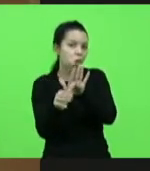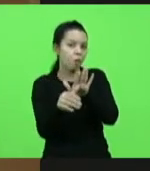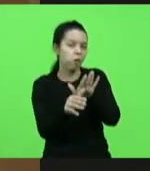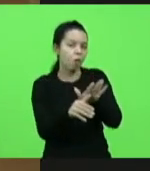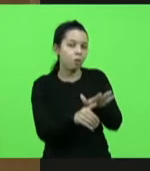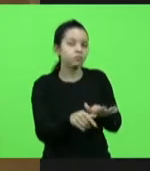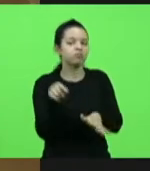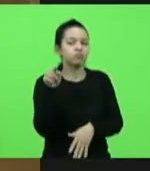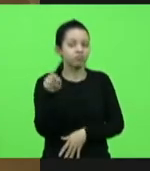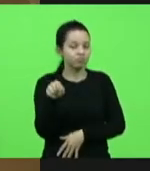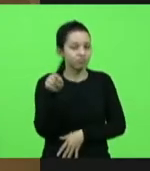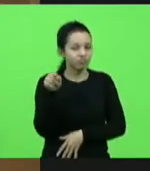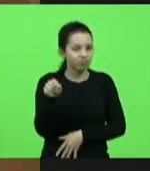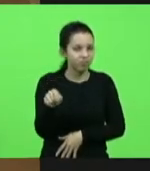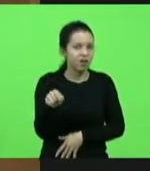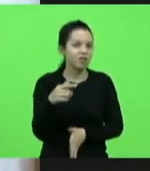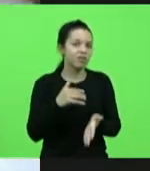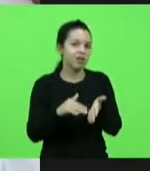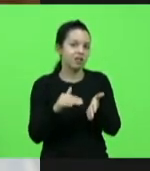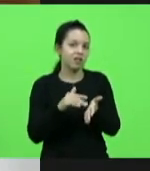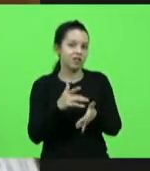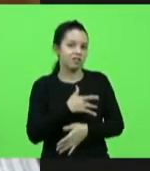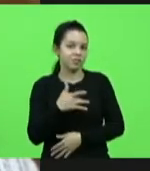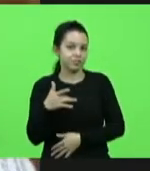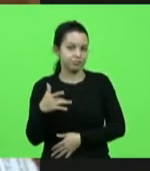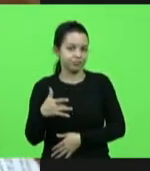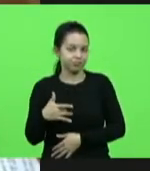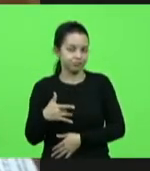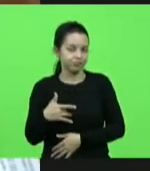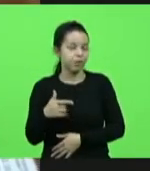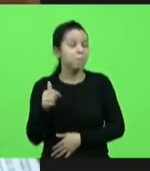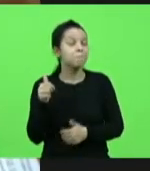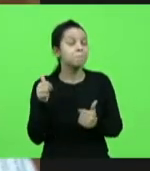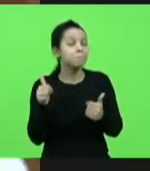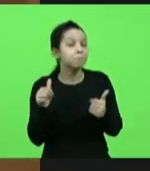Secretaria de Saúde. E o pior,